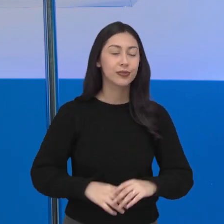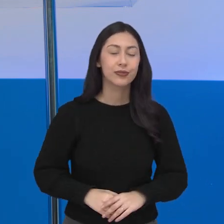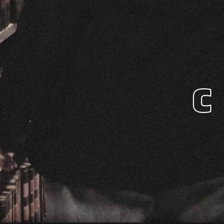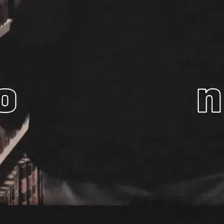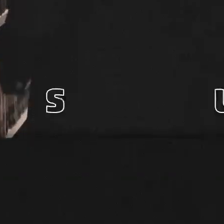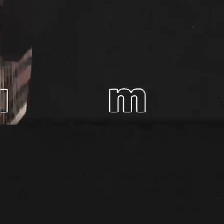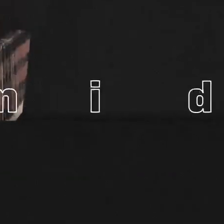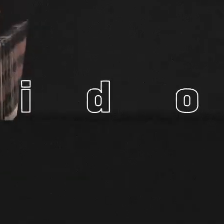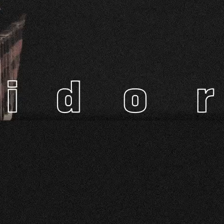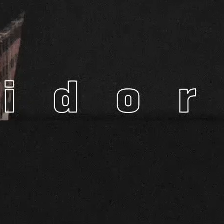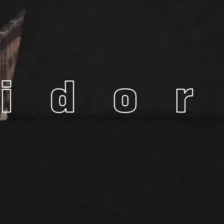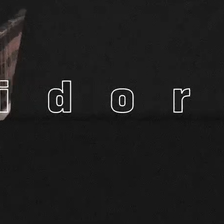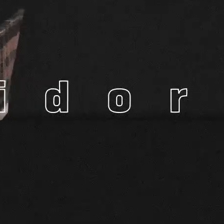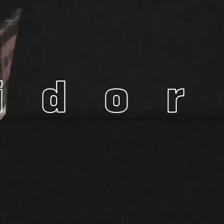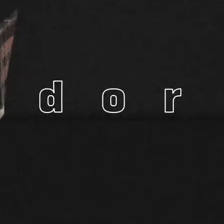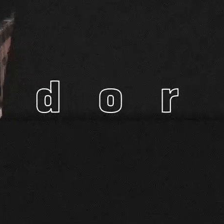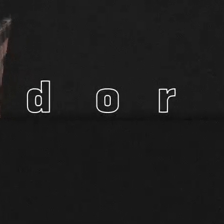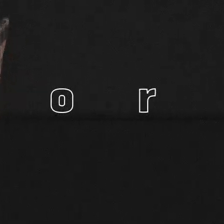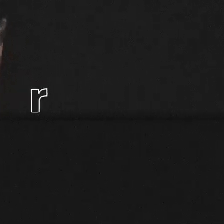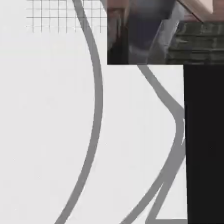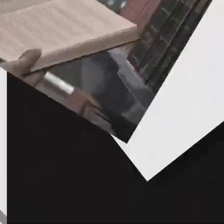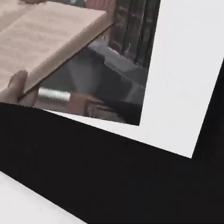Direito.